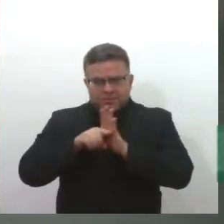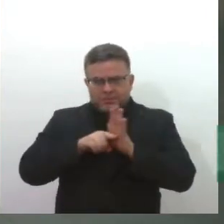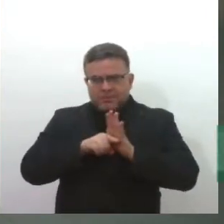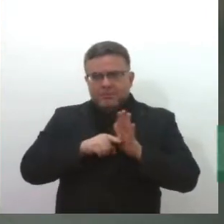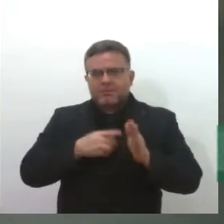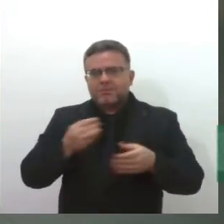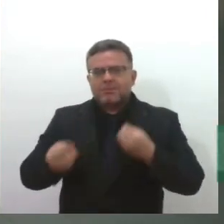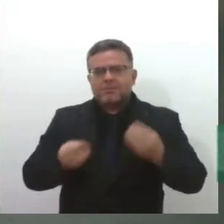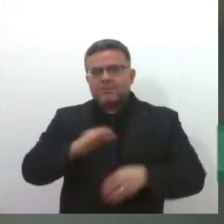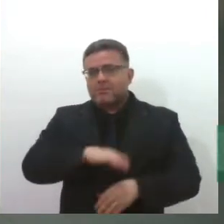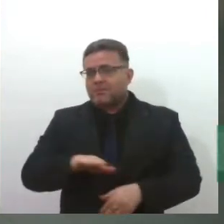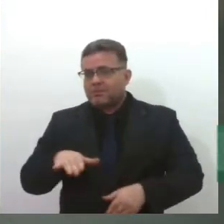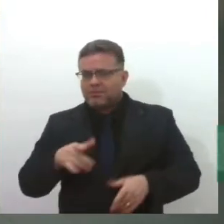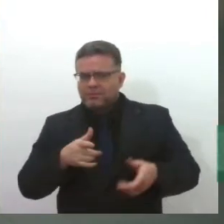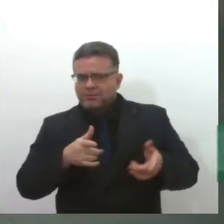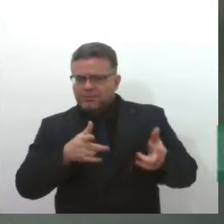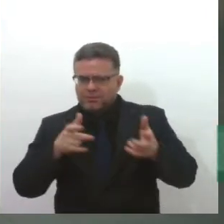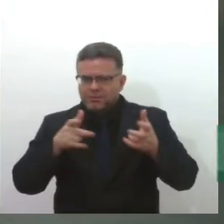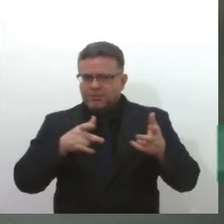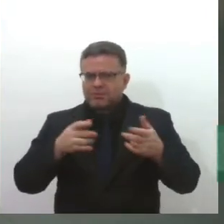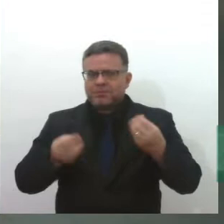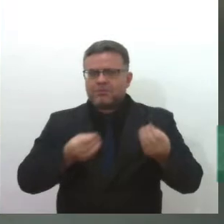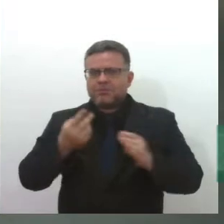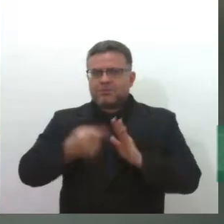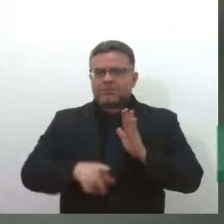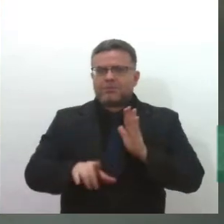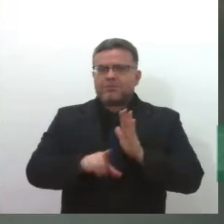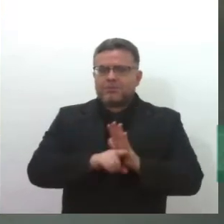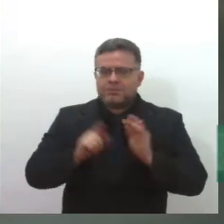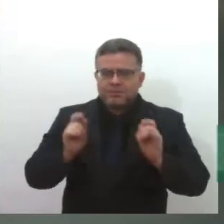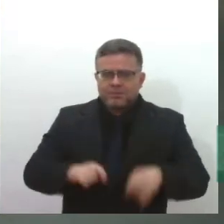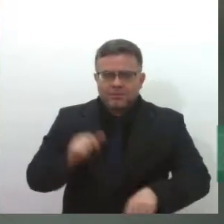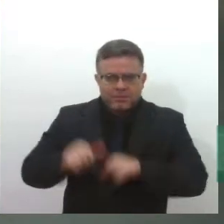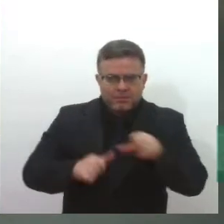você tocou nesse assunto e que o projeto de lei aí prevê uma mudança?